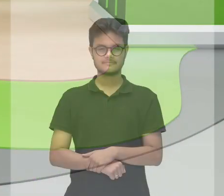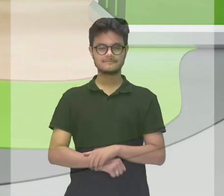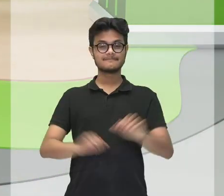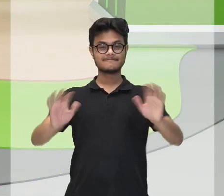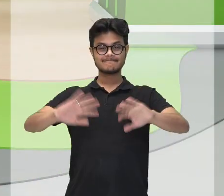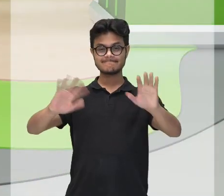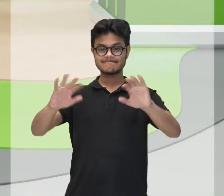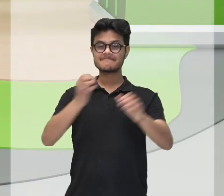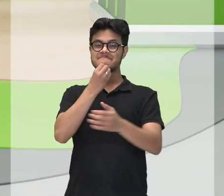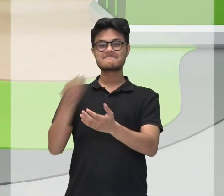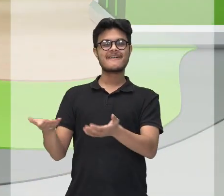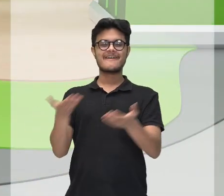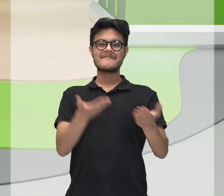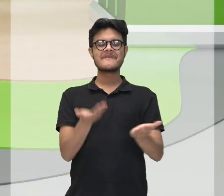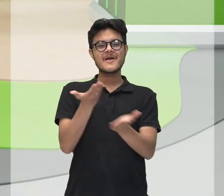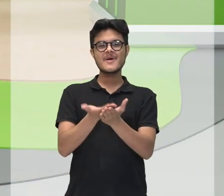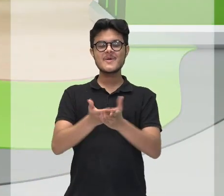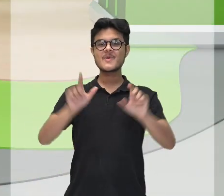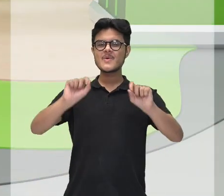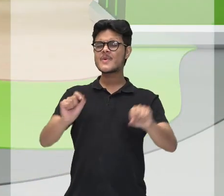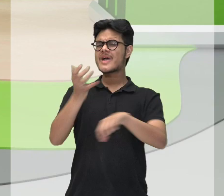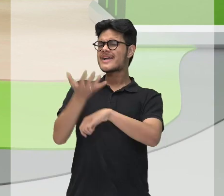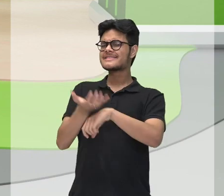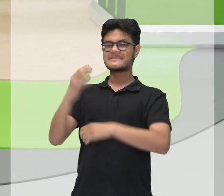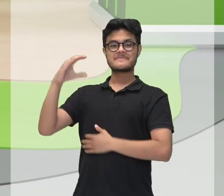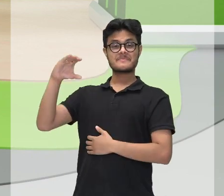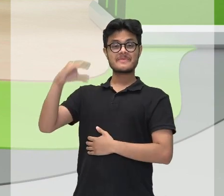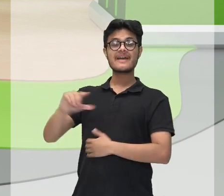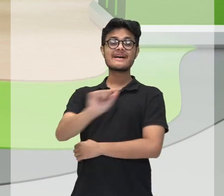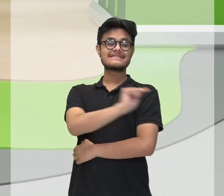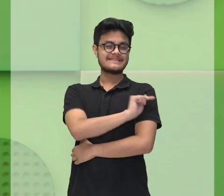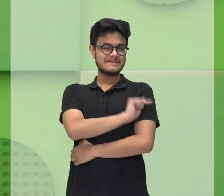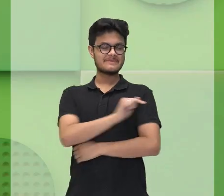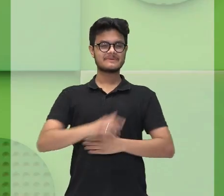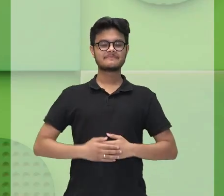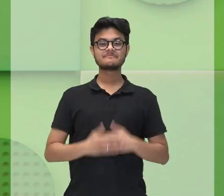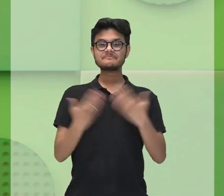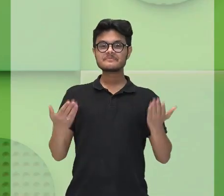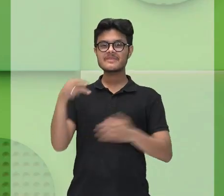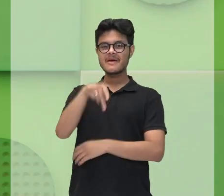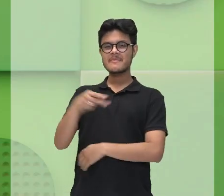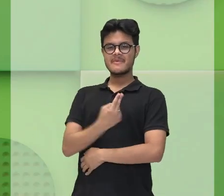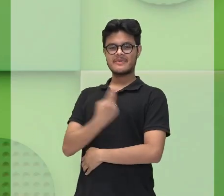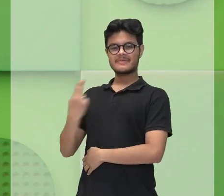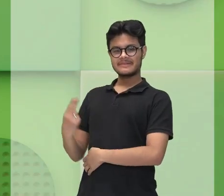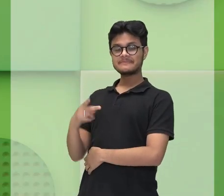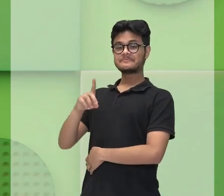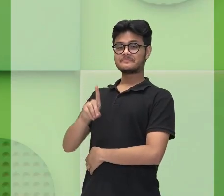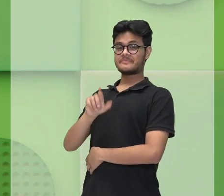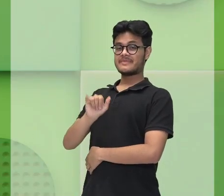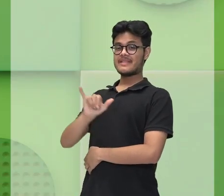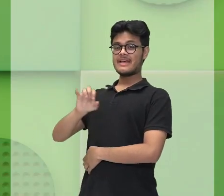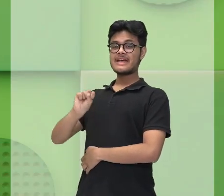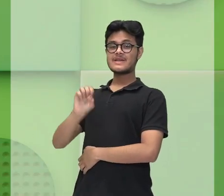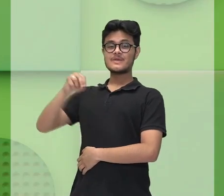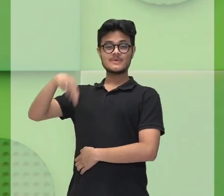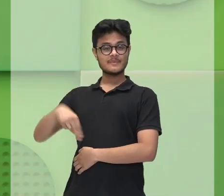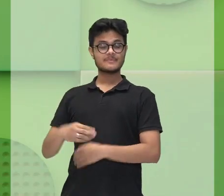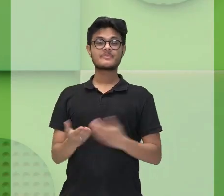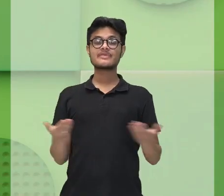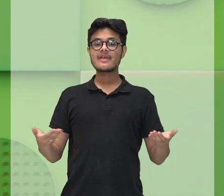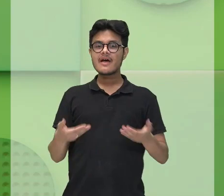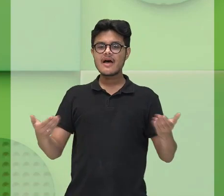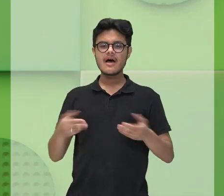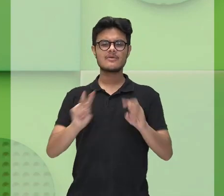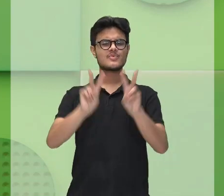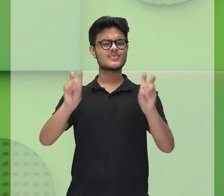Olá, sejam bem-vindos aí para a nossa aula de ciências do 7º ano. Eu sou o professor Daisson Jardim e vamos